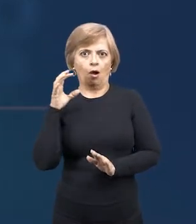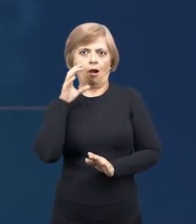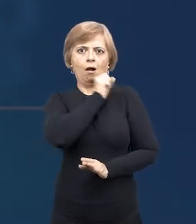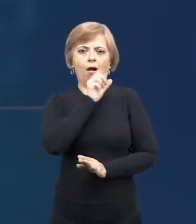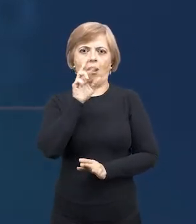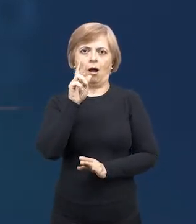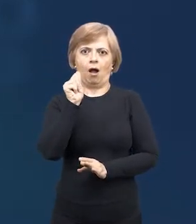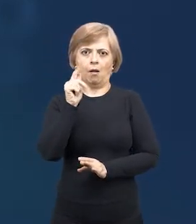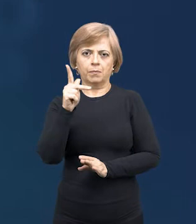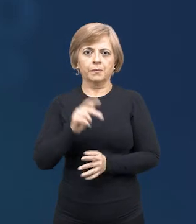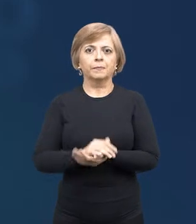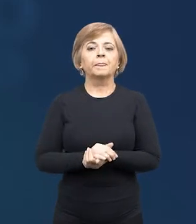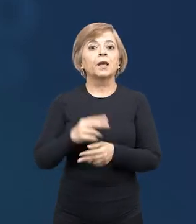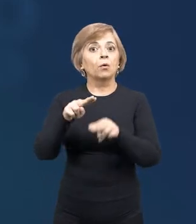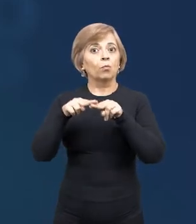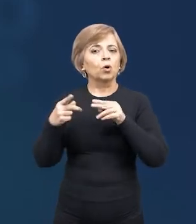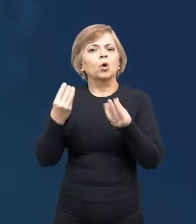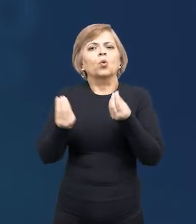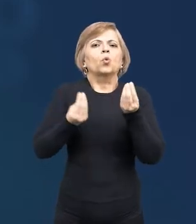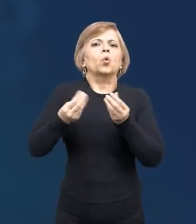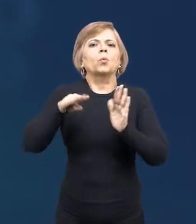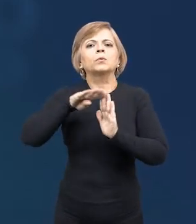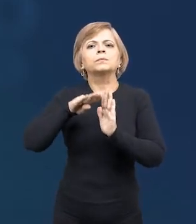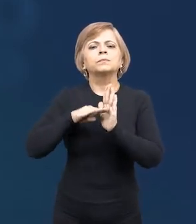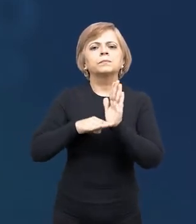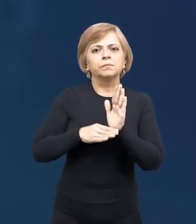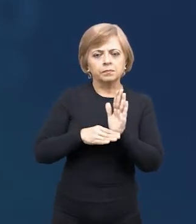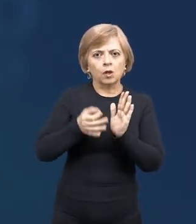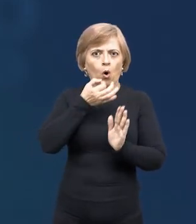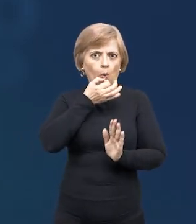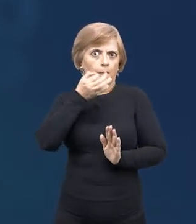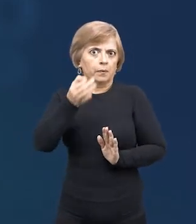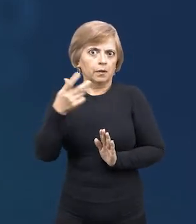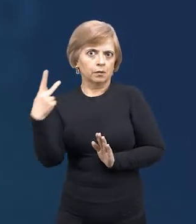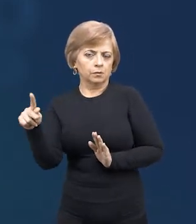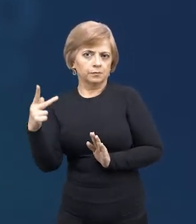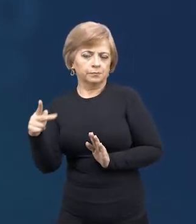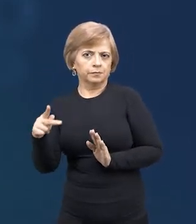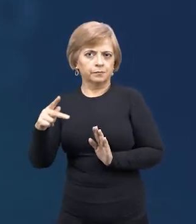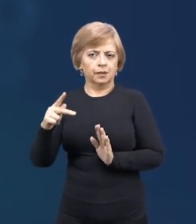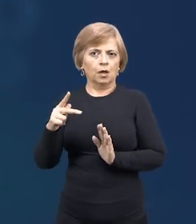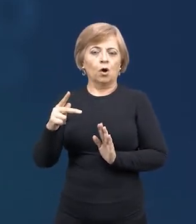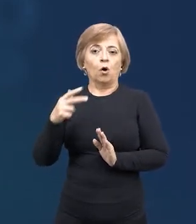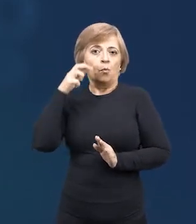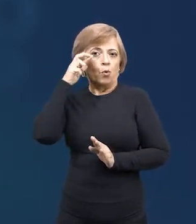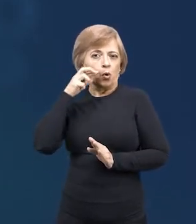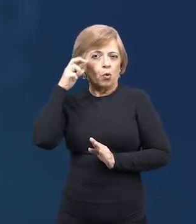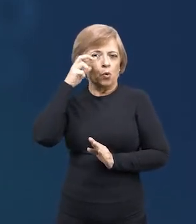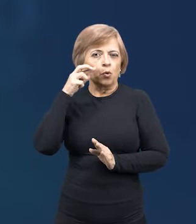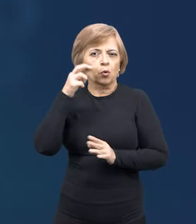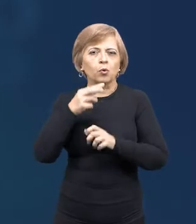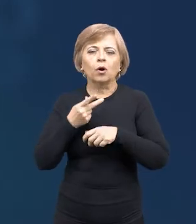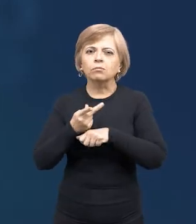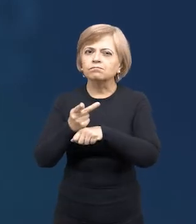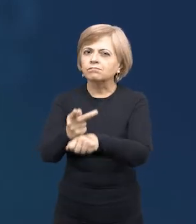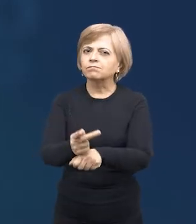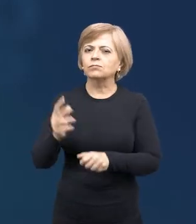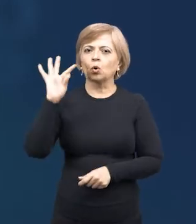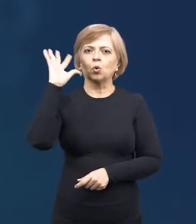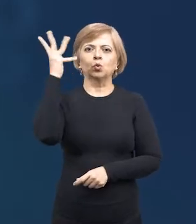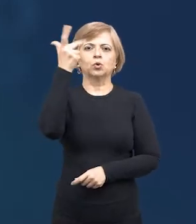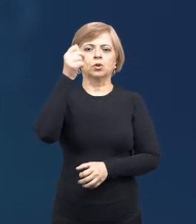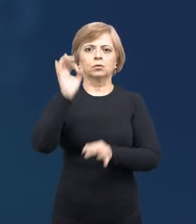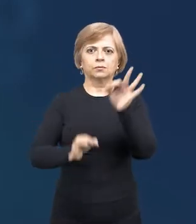medidas que foram sugeridas ao Procurador-Geral de Justiça a partir de estudos realizados pelo grupo de trabalho que foi instituído